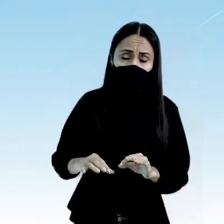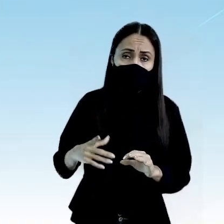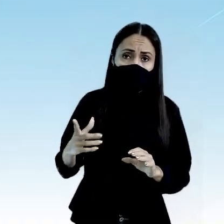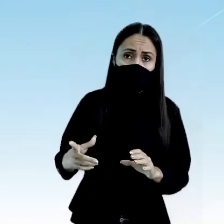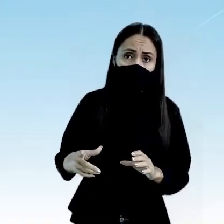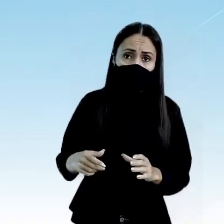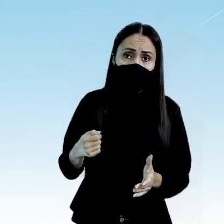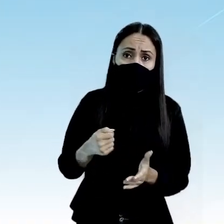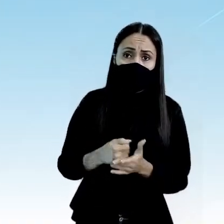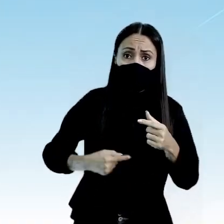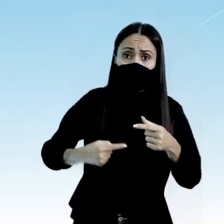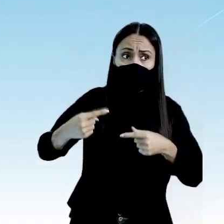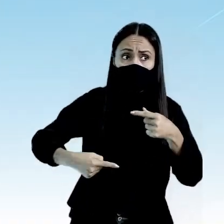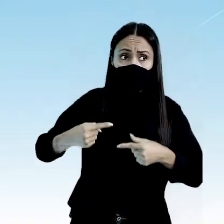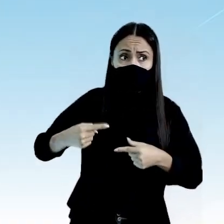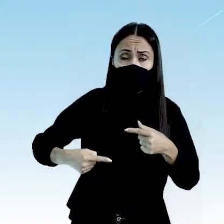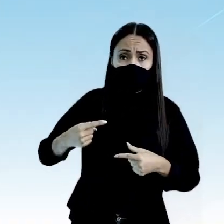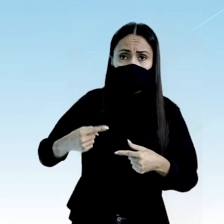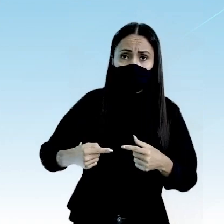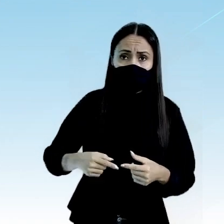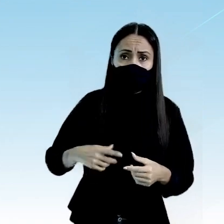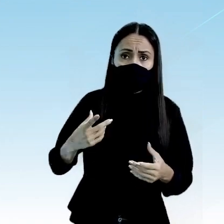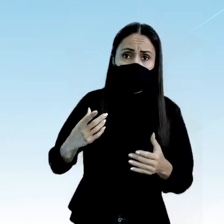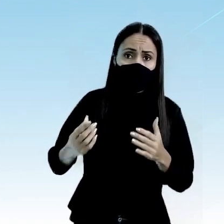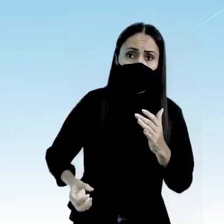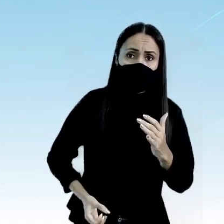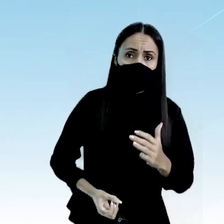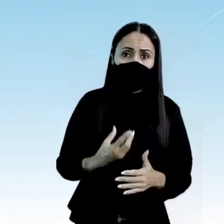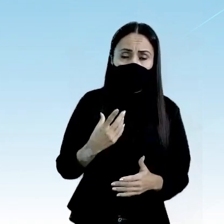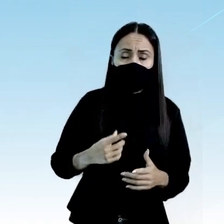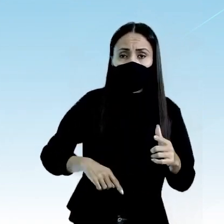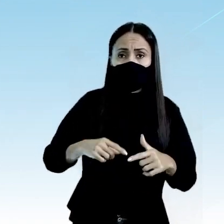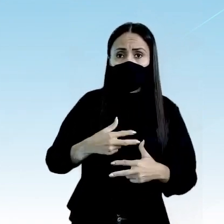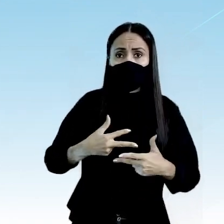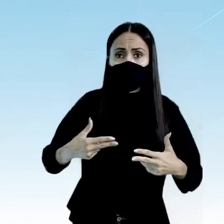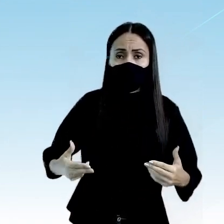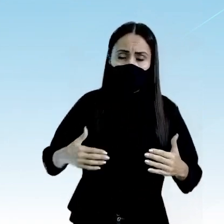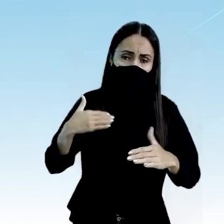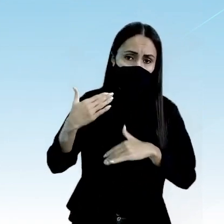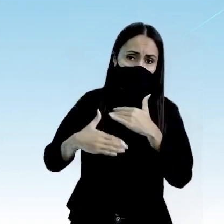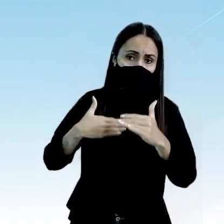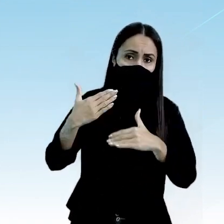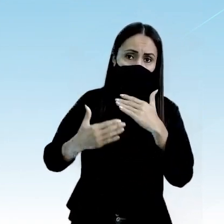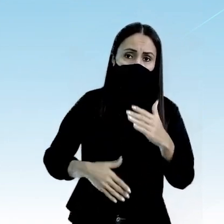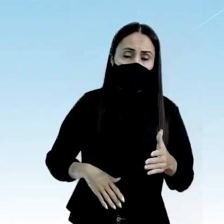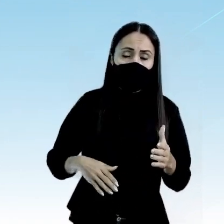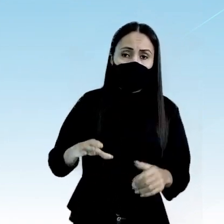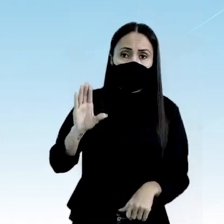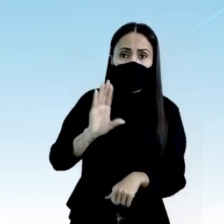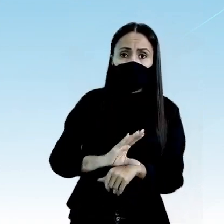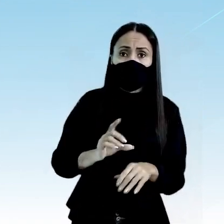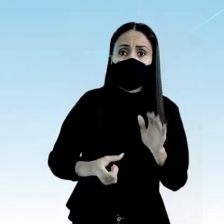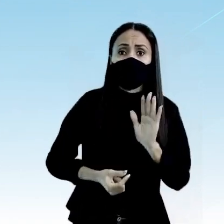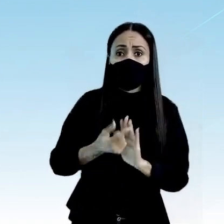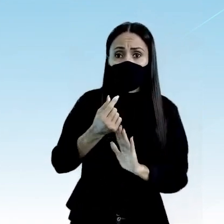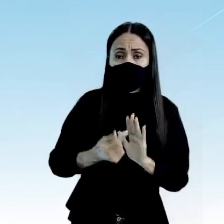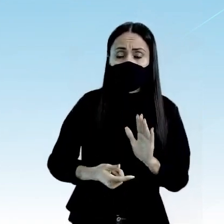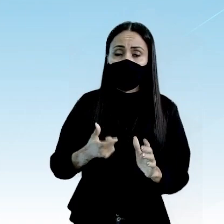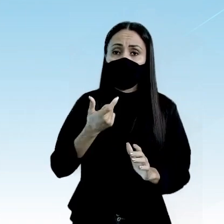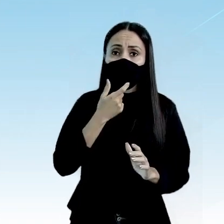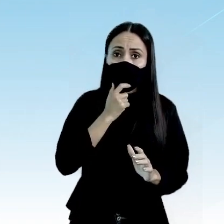estabilidade política e criou condições para o desenvolvimento do capitalismo na